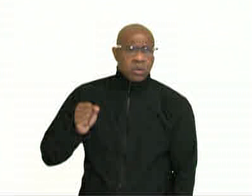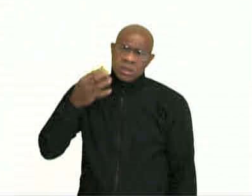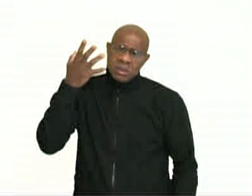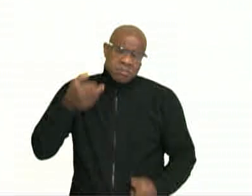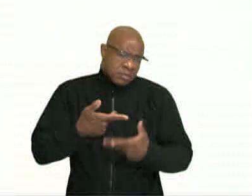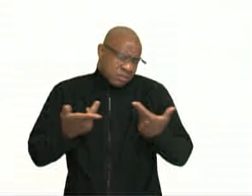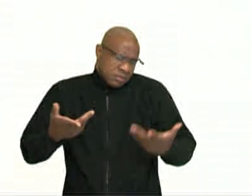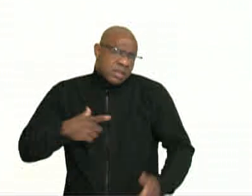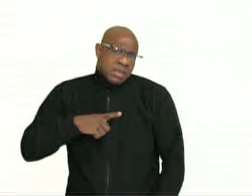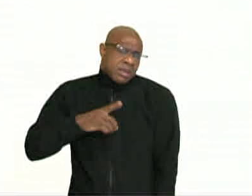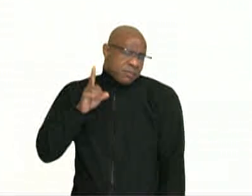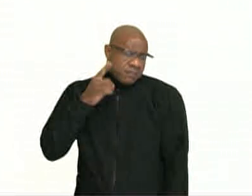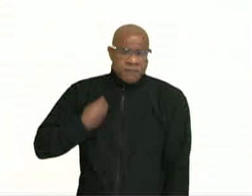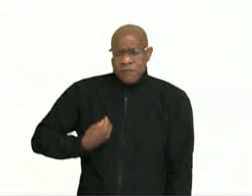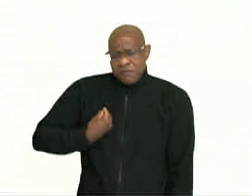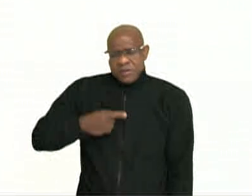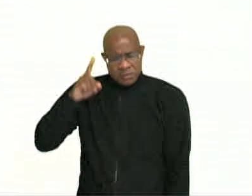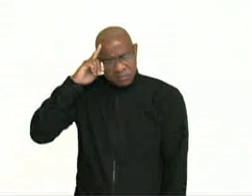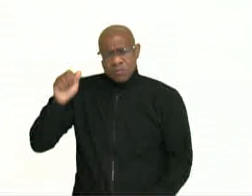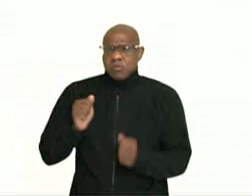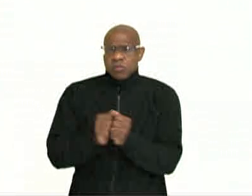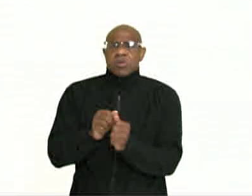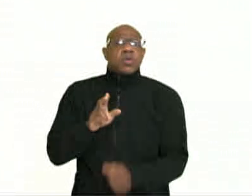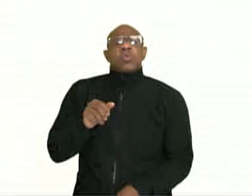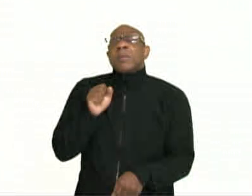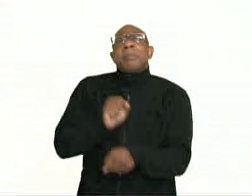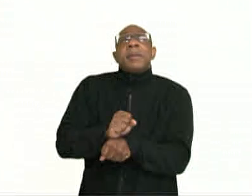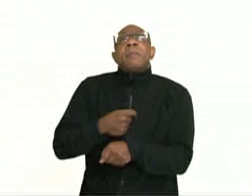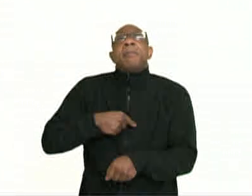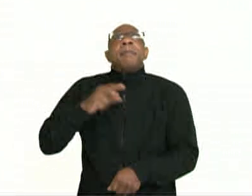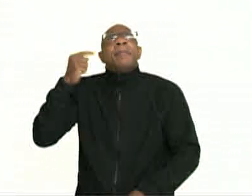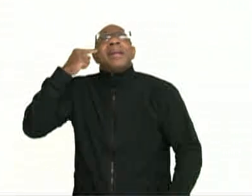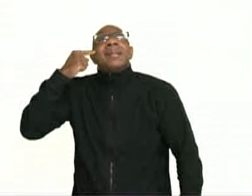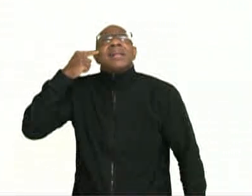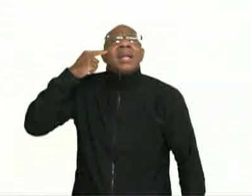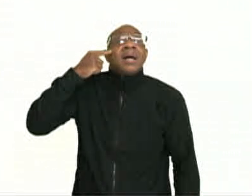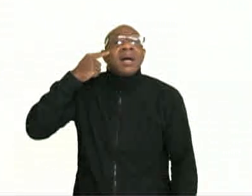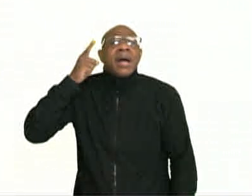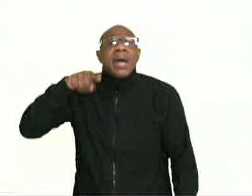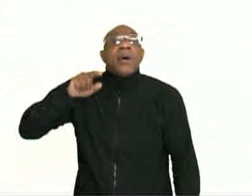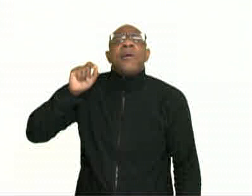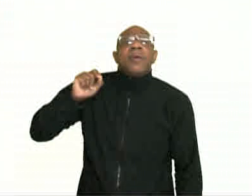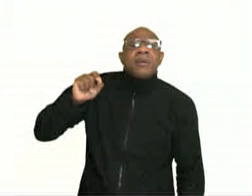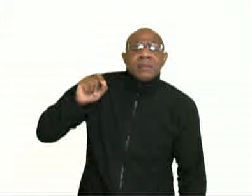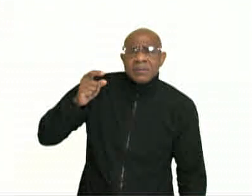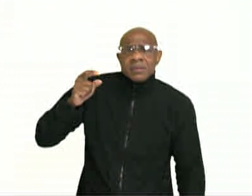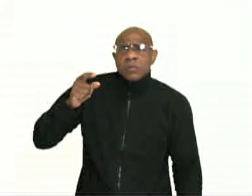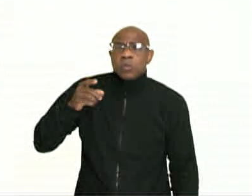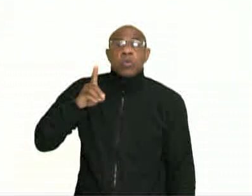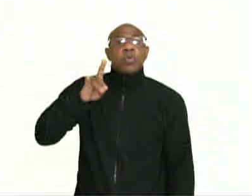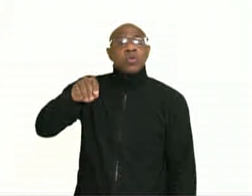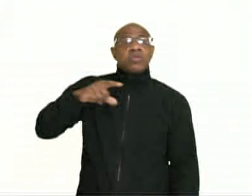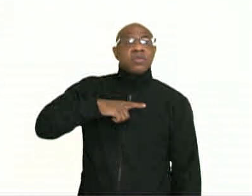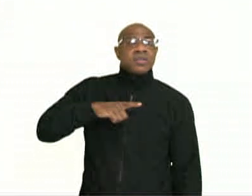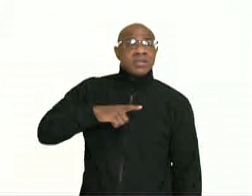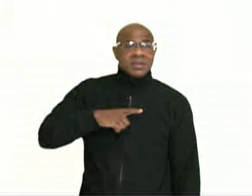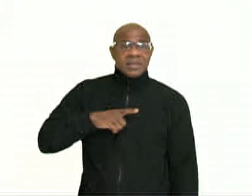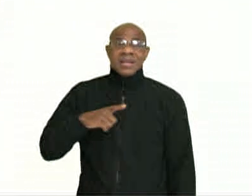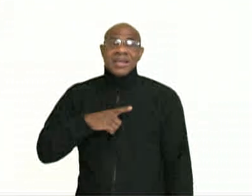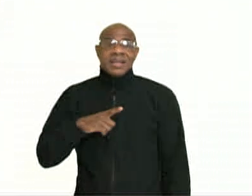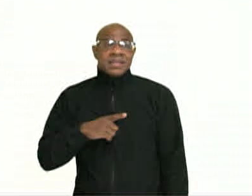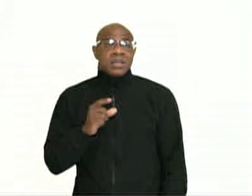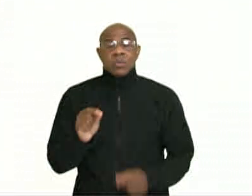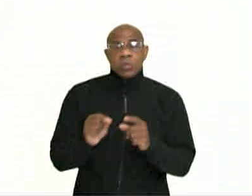nosso cotidiano. O que nunca tinha parado para pensar é: um dia terei algo